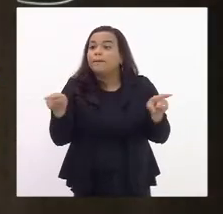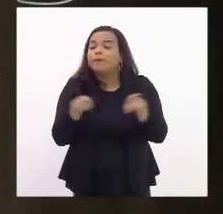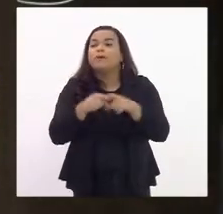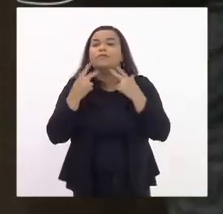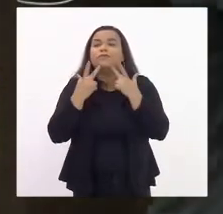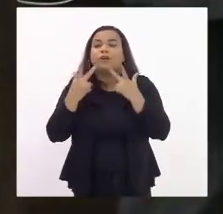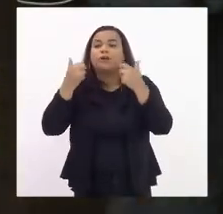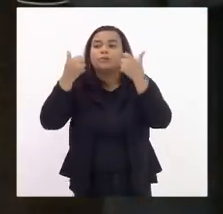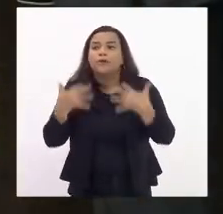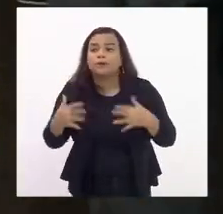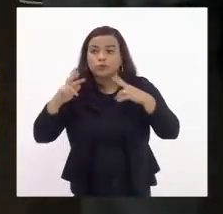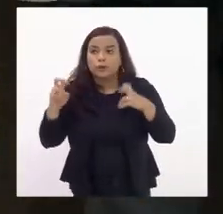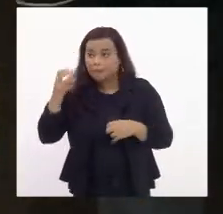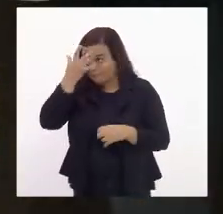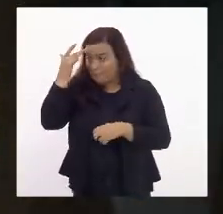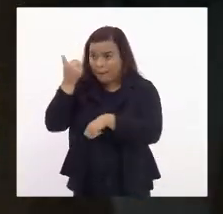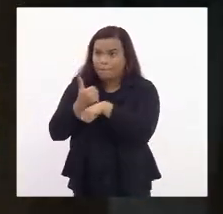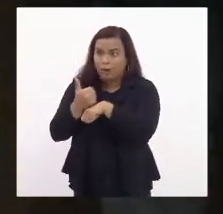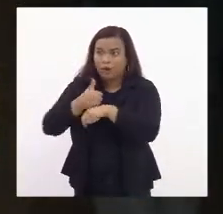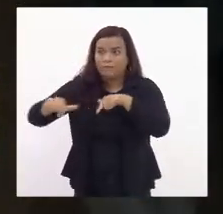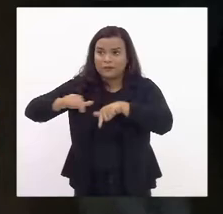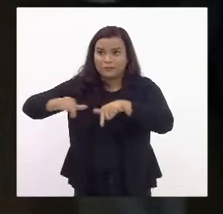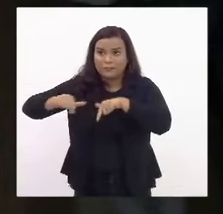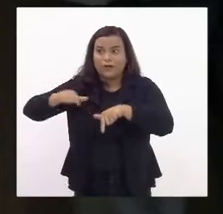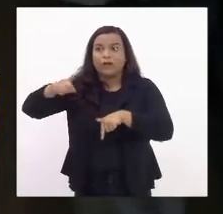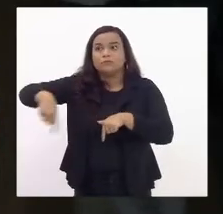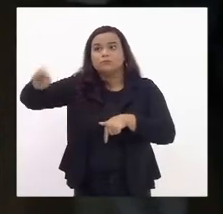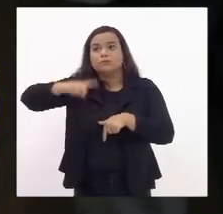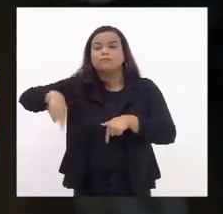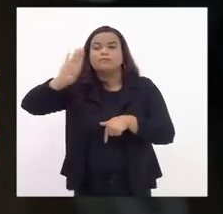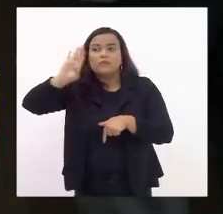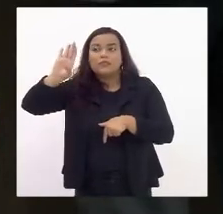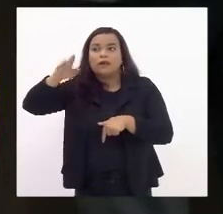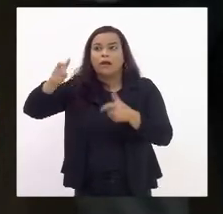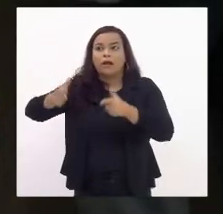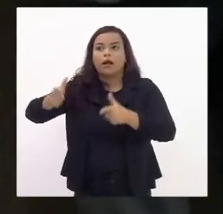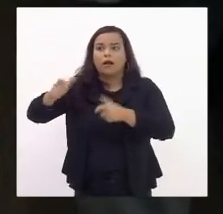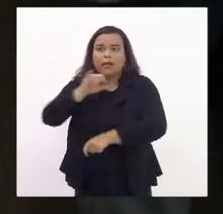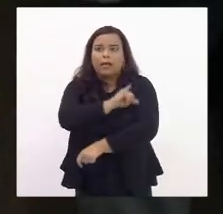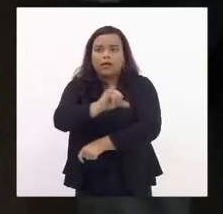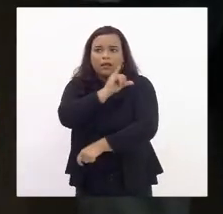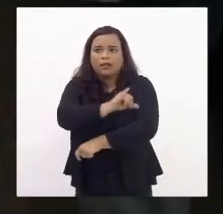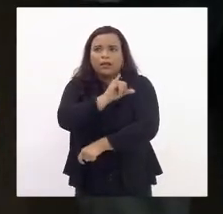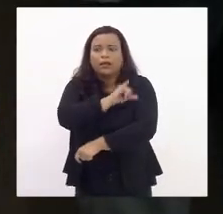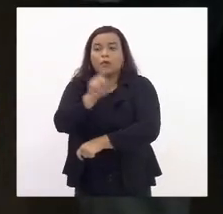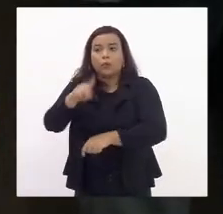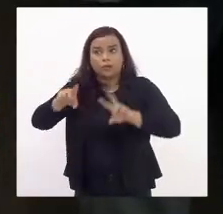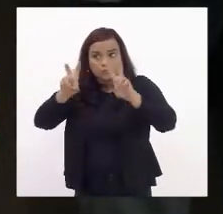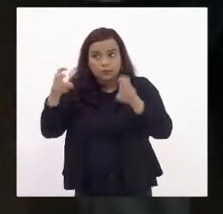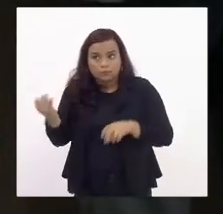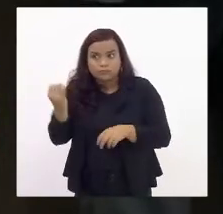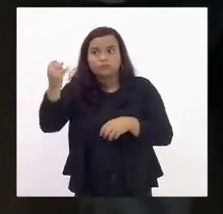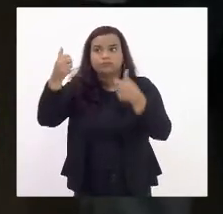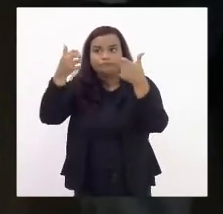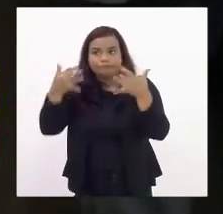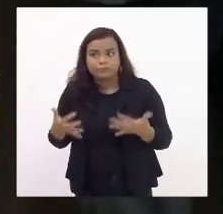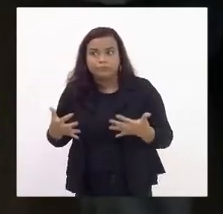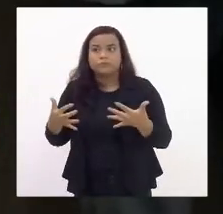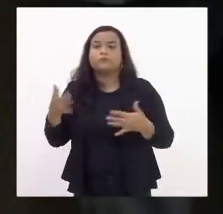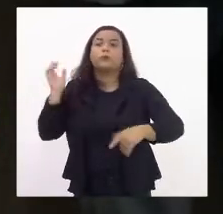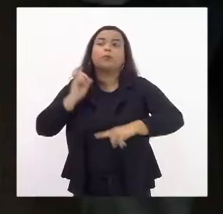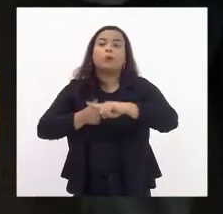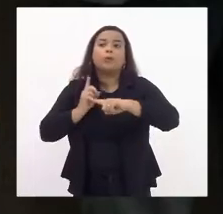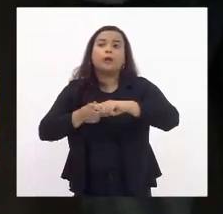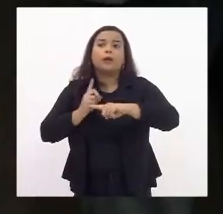falar desses profissionais que, em especial no Rio de Janeiro, e isso é um tema importantíssimo, senhor presidente,